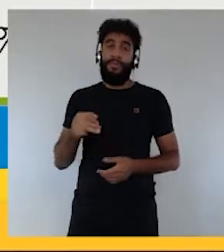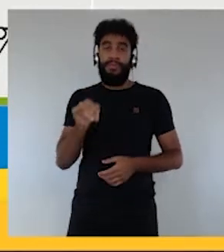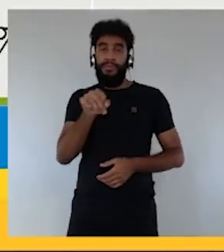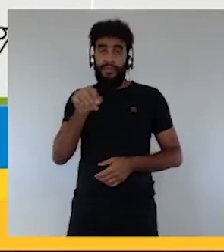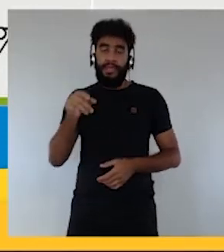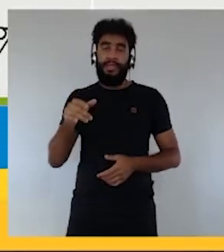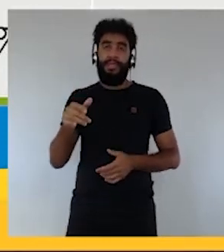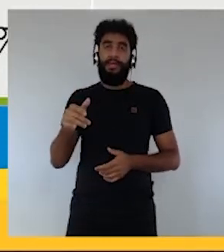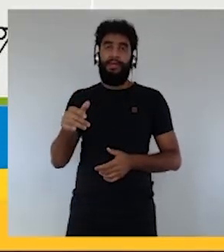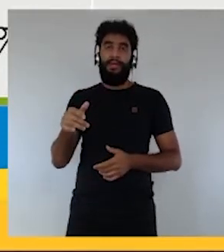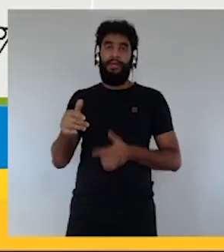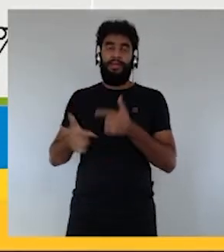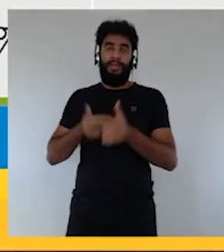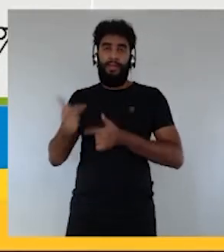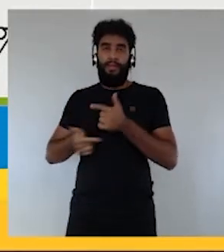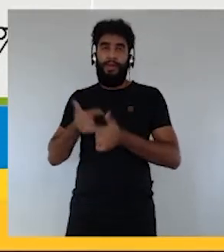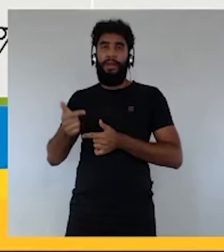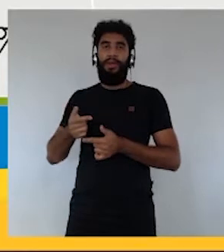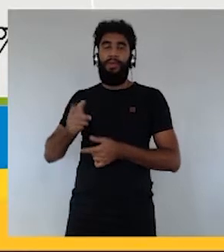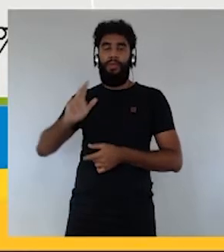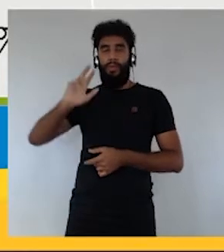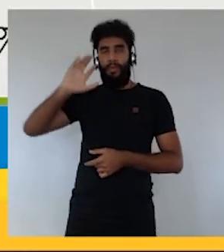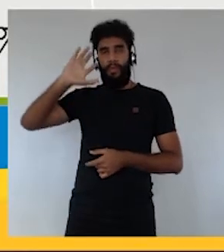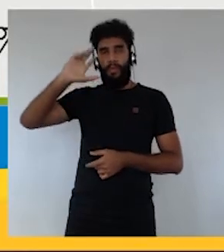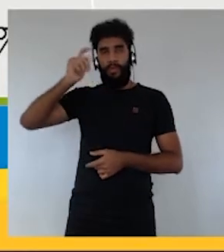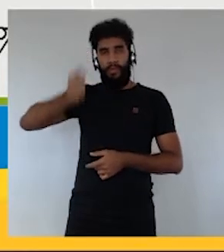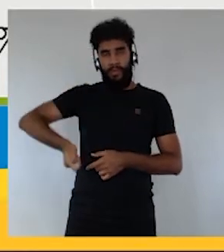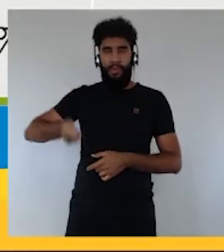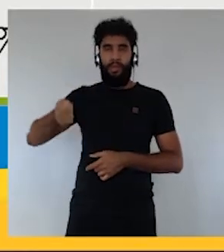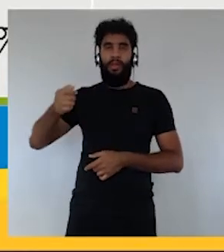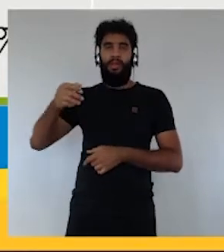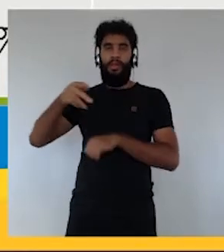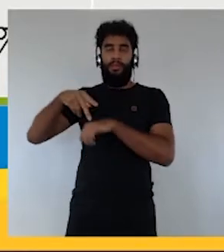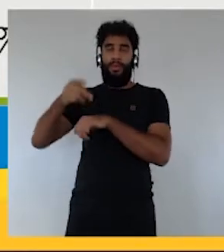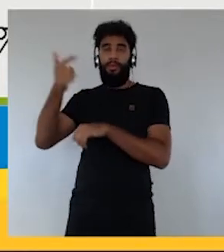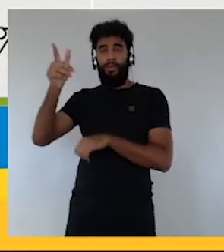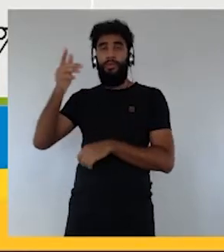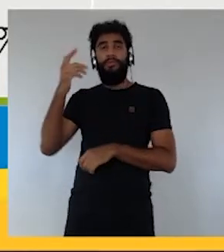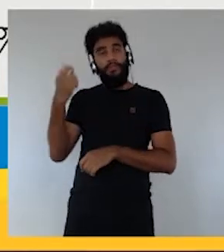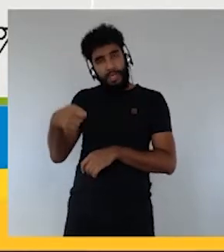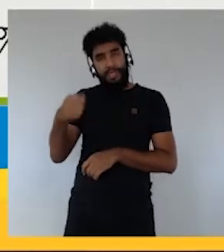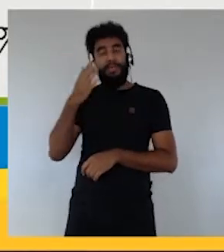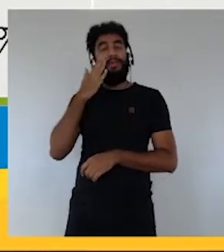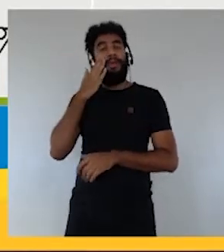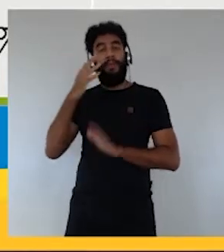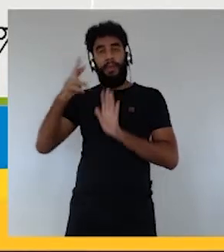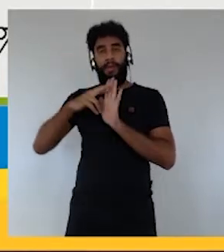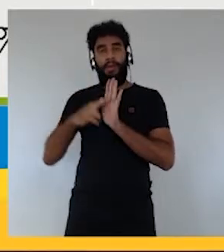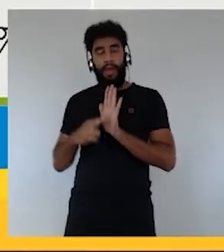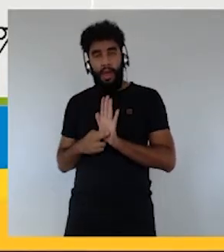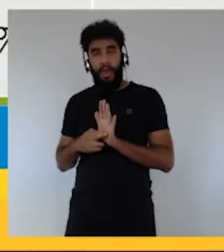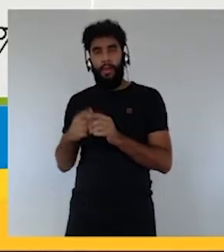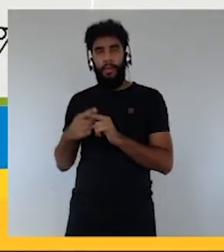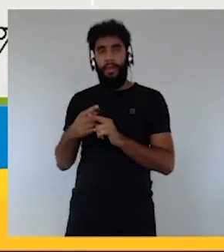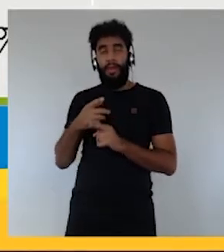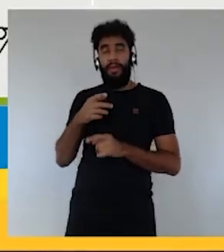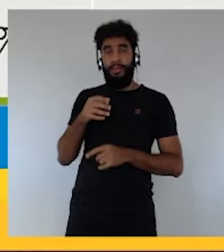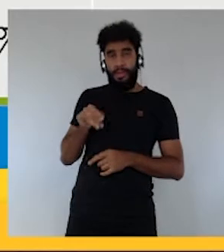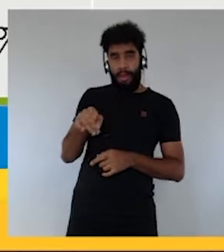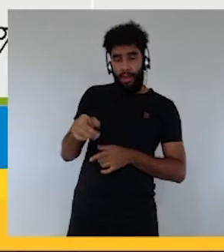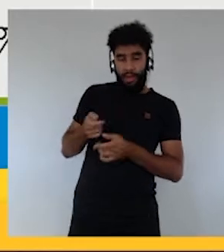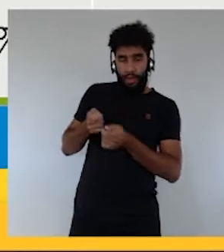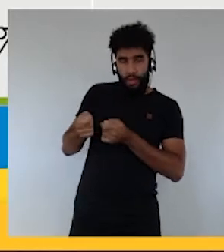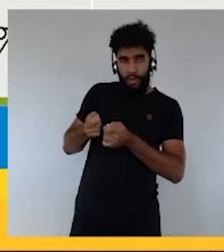atua com arbitragem internacional, você tem que conhecer as regras da IBA sobre provas, porque é muito provável que elas sejam ou regularmente,